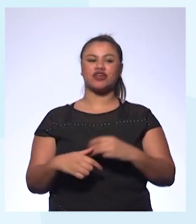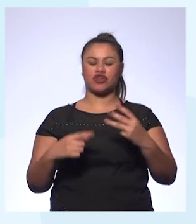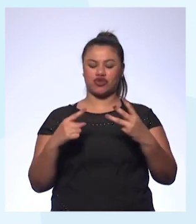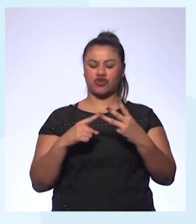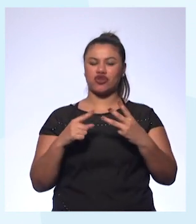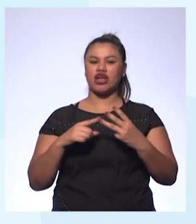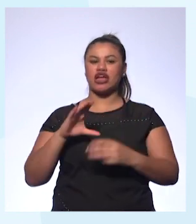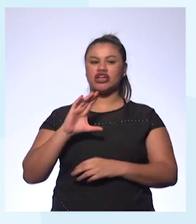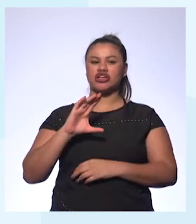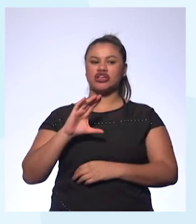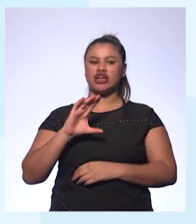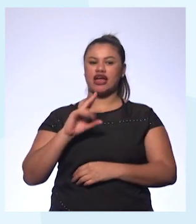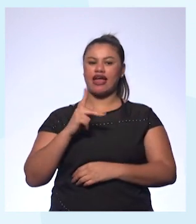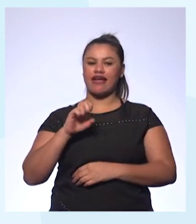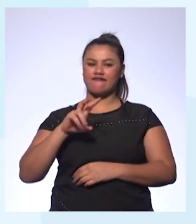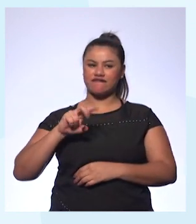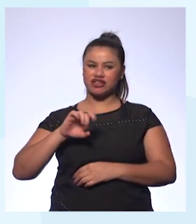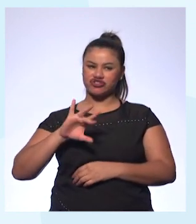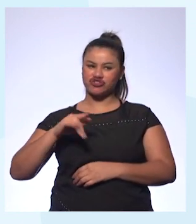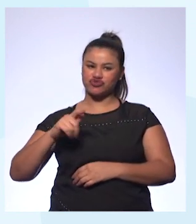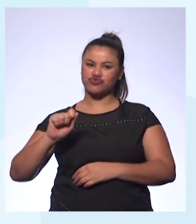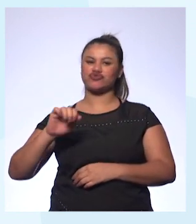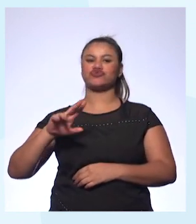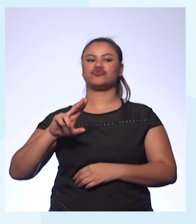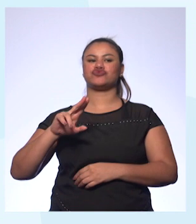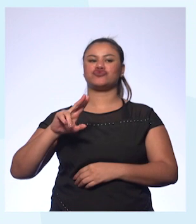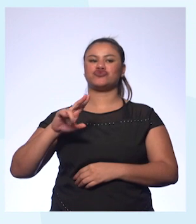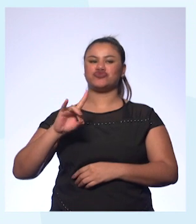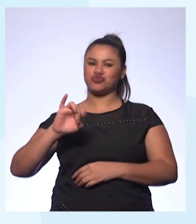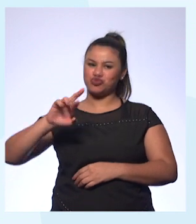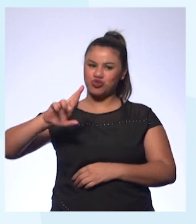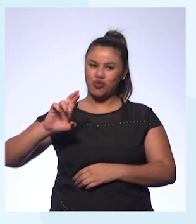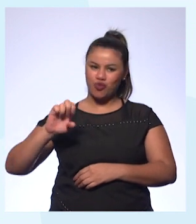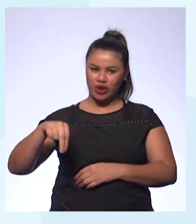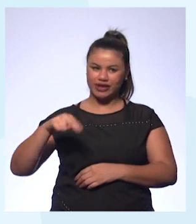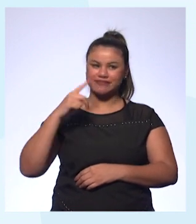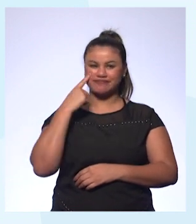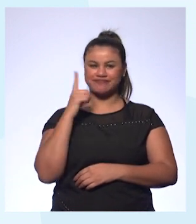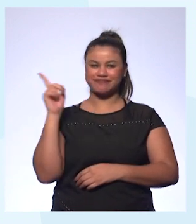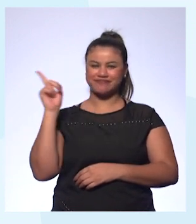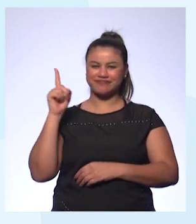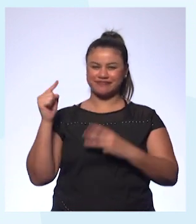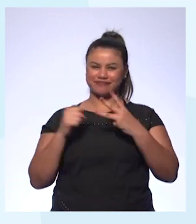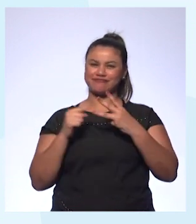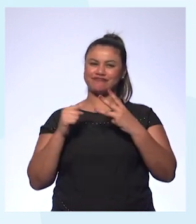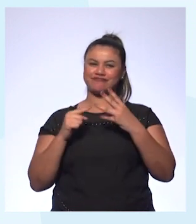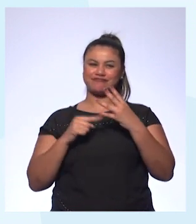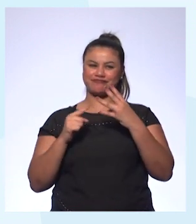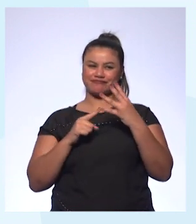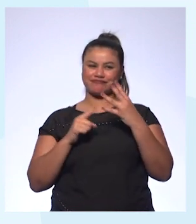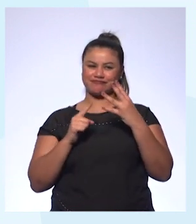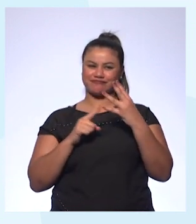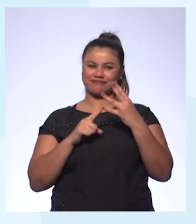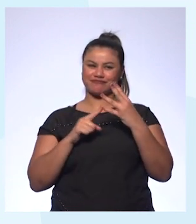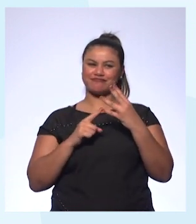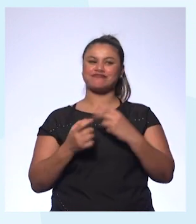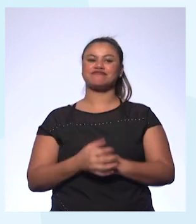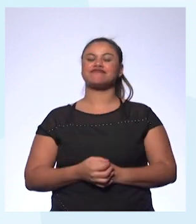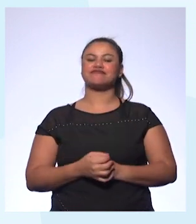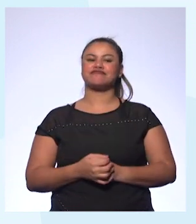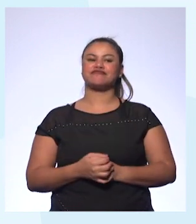have Children como é que eu falo eu vou ter filhos ali o hair will have Children isso então eu eu